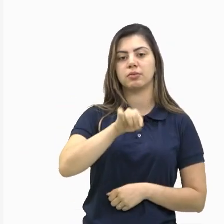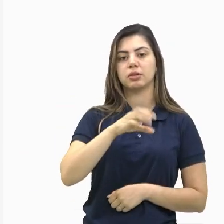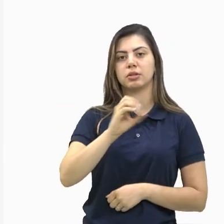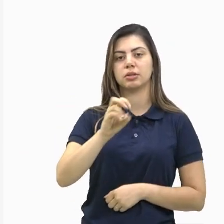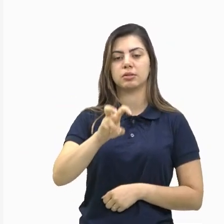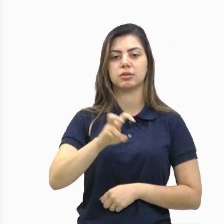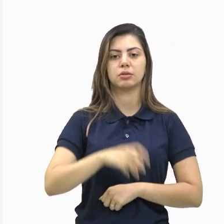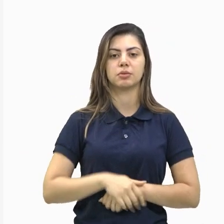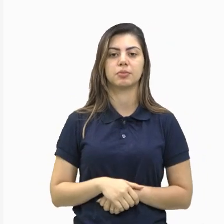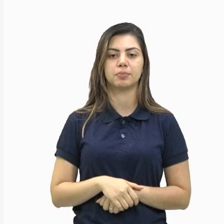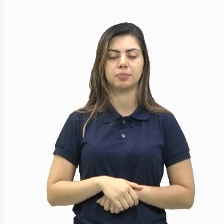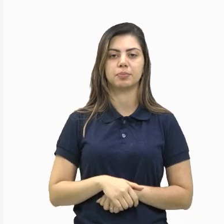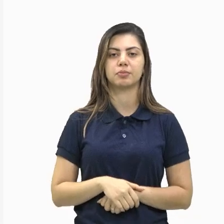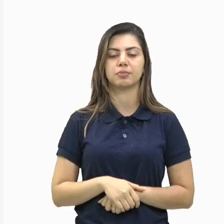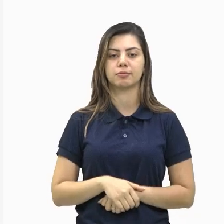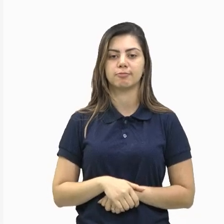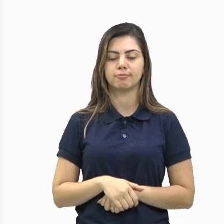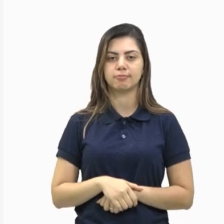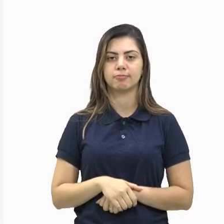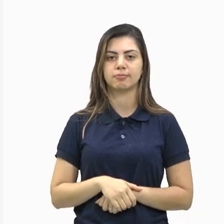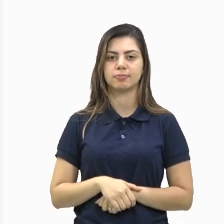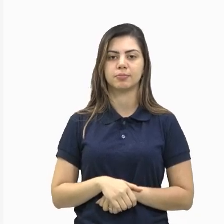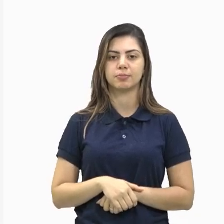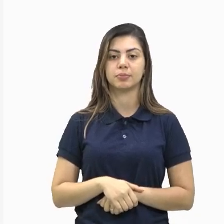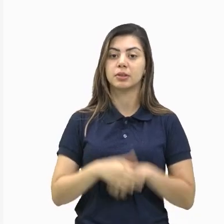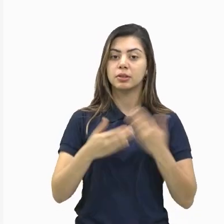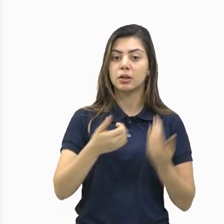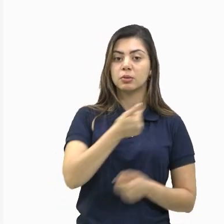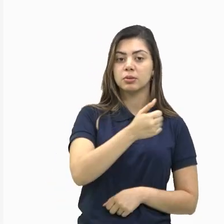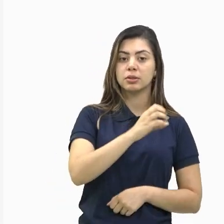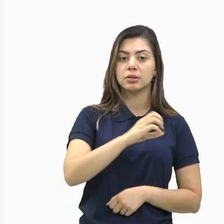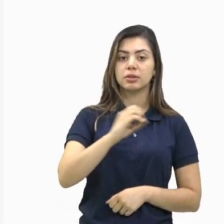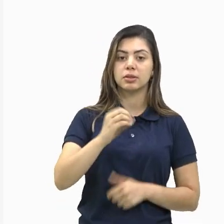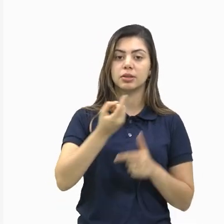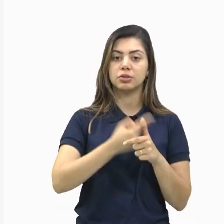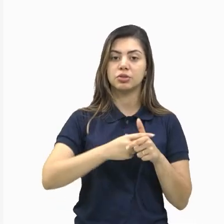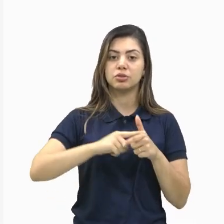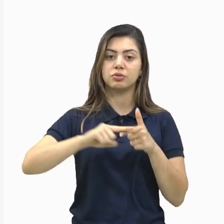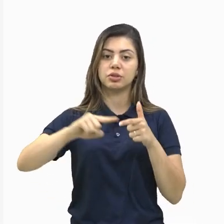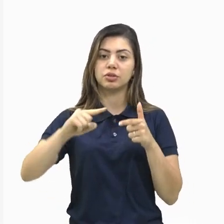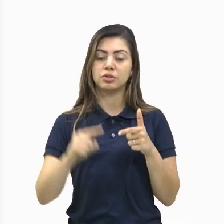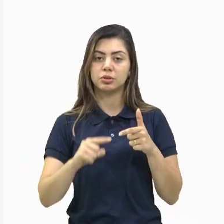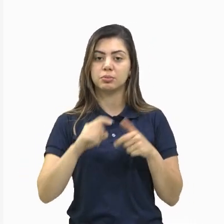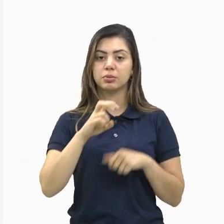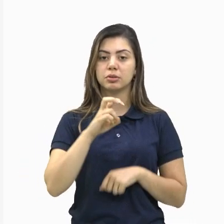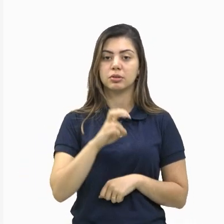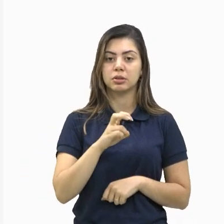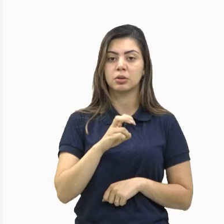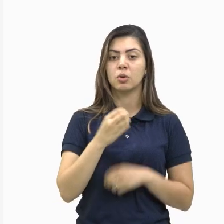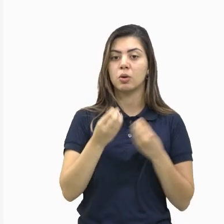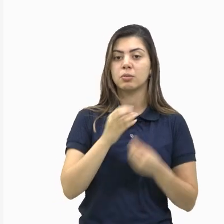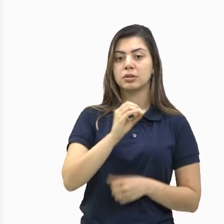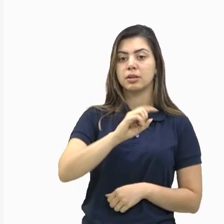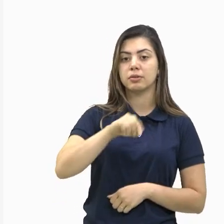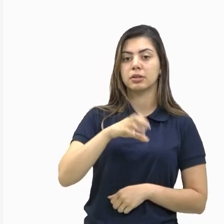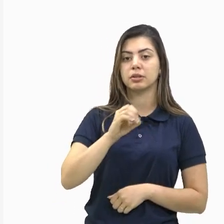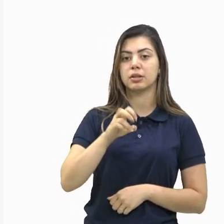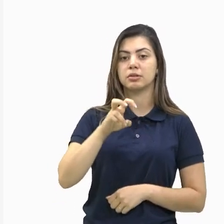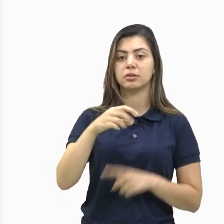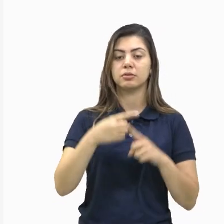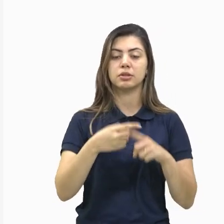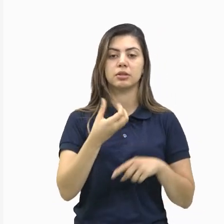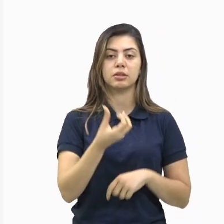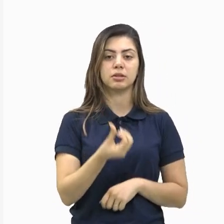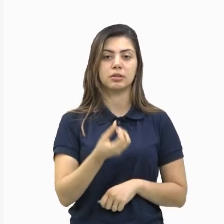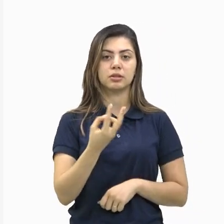0,05, tá bom? Bom, dito isto, 100 dividido por 100 é 0,05, multiplicado por 62,40, que é o preço do botijão já